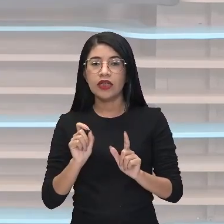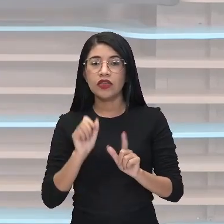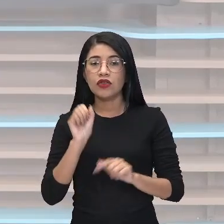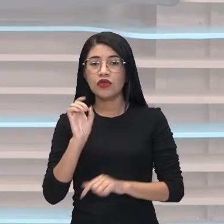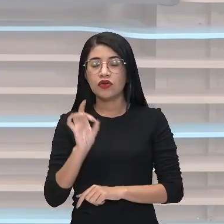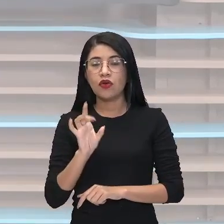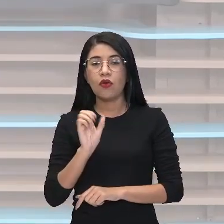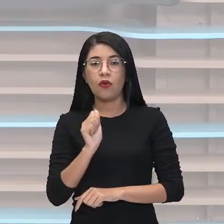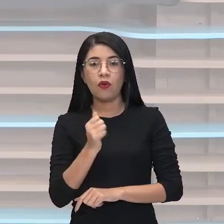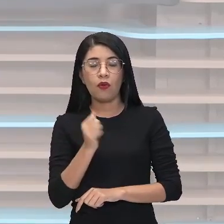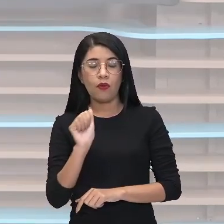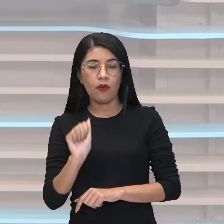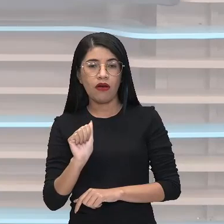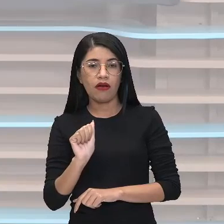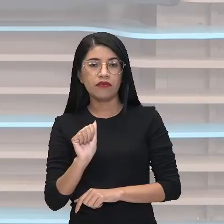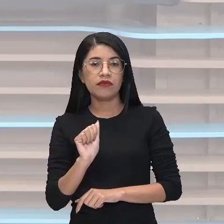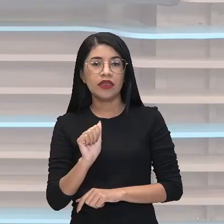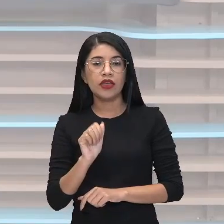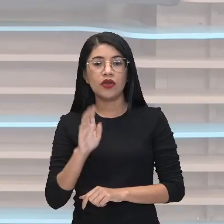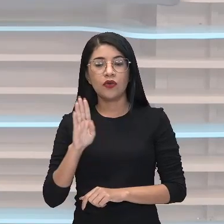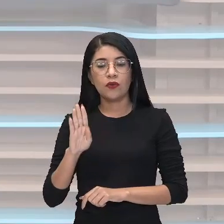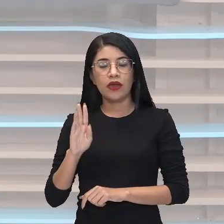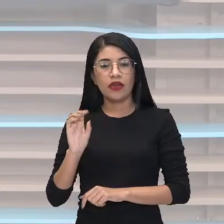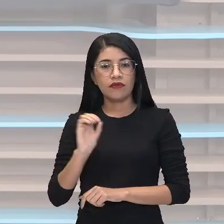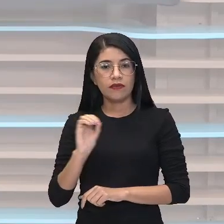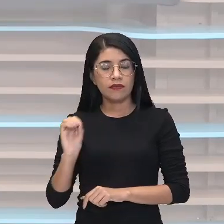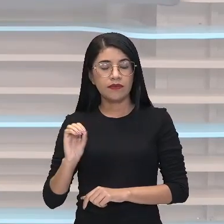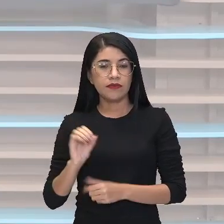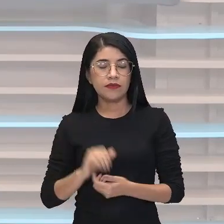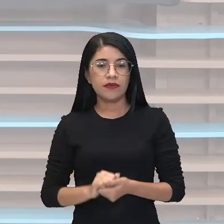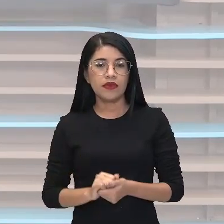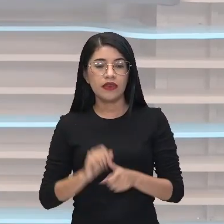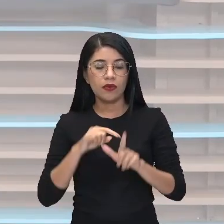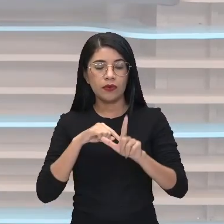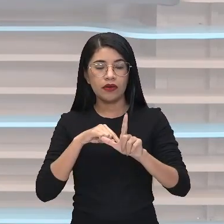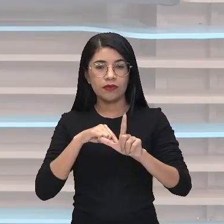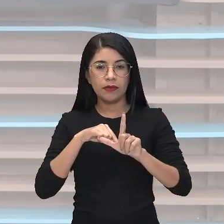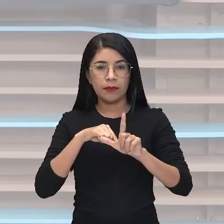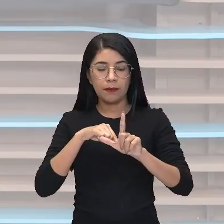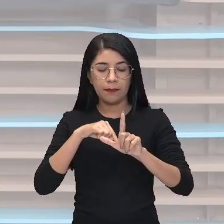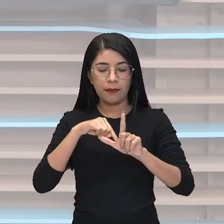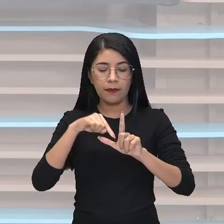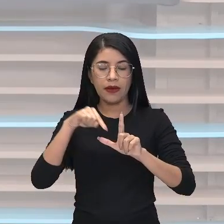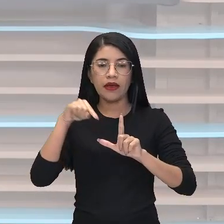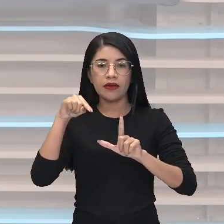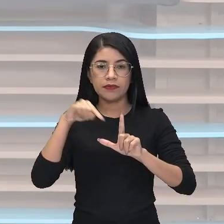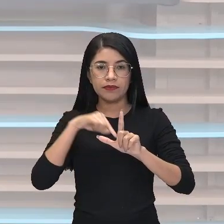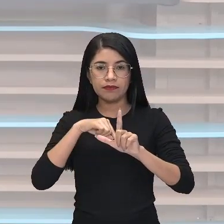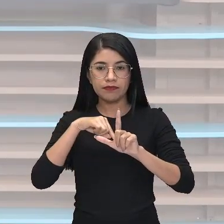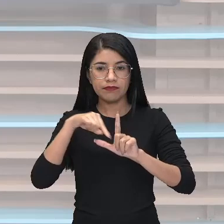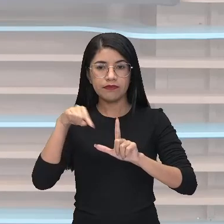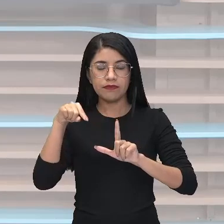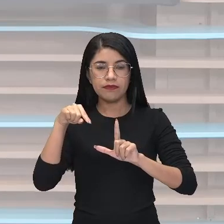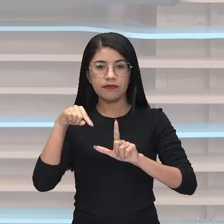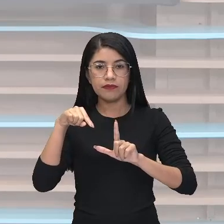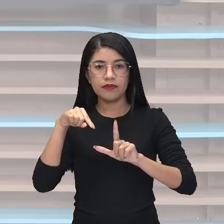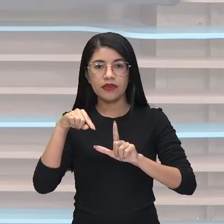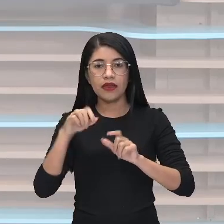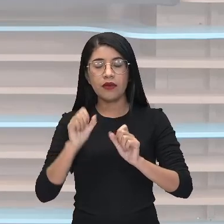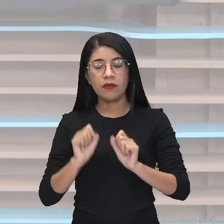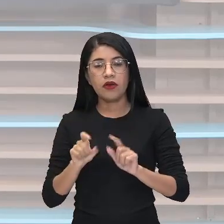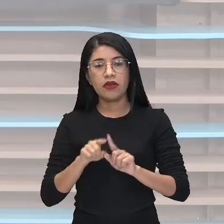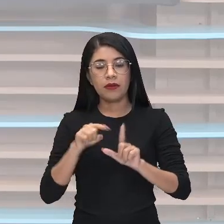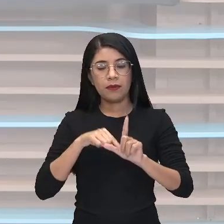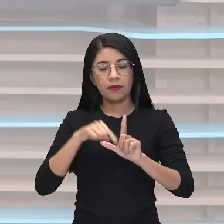A e o B é zero. Então, ela vai ali ser uma função que vai passar pela origem, né? E pode ser